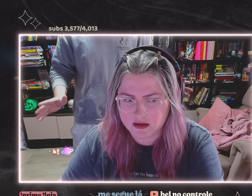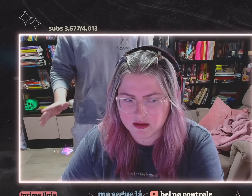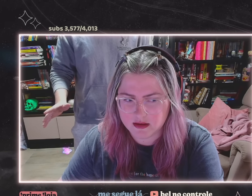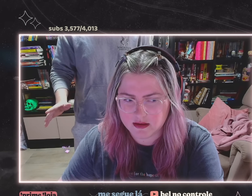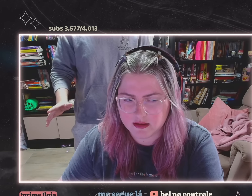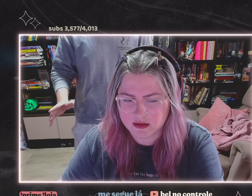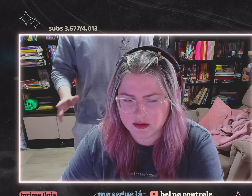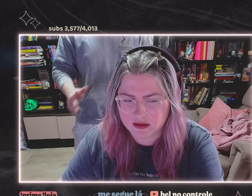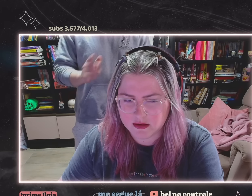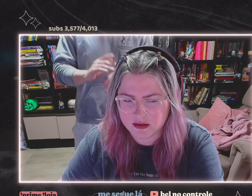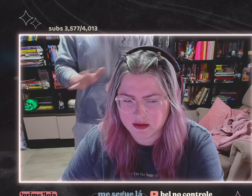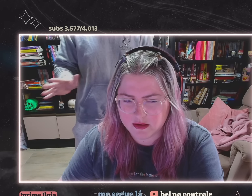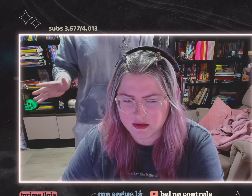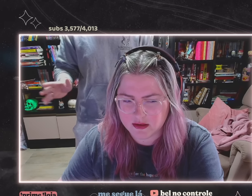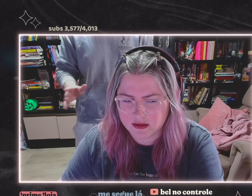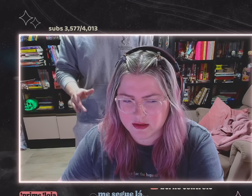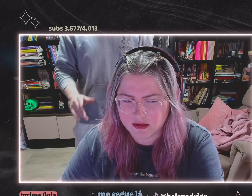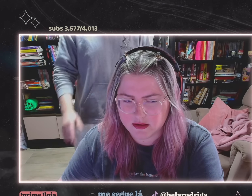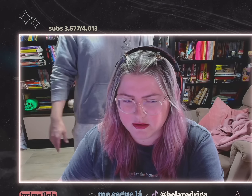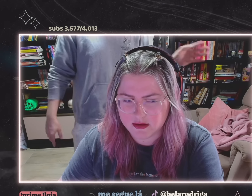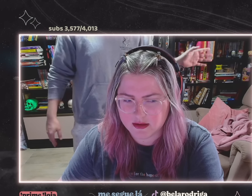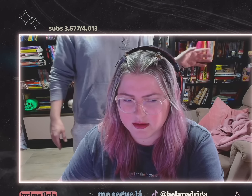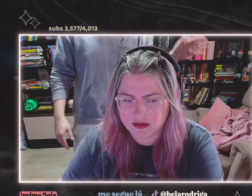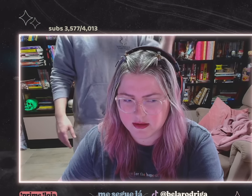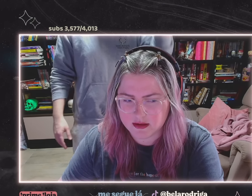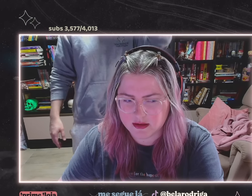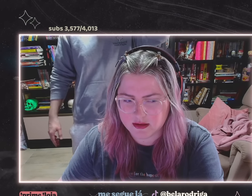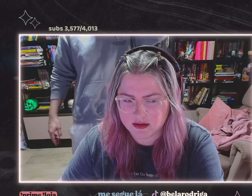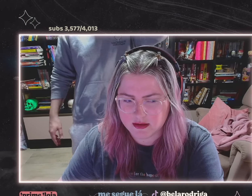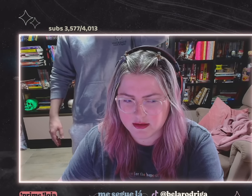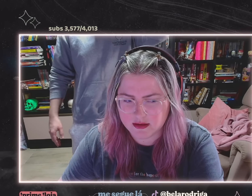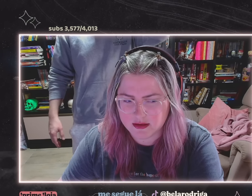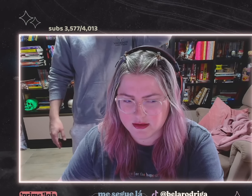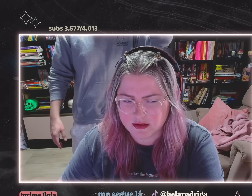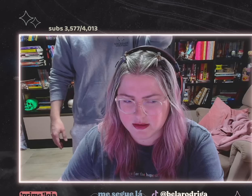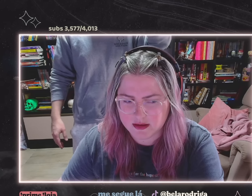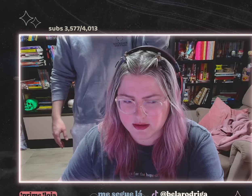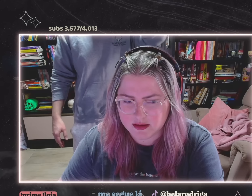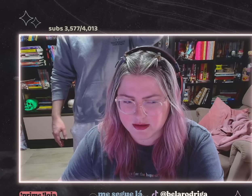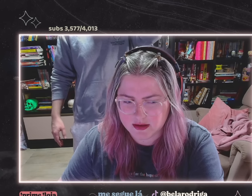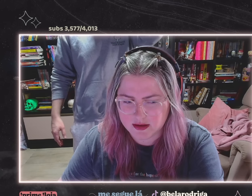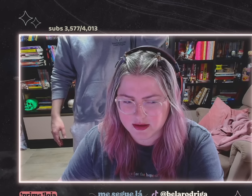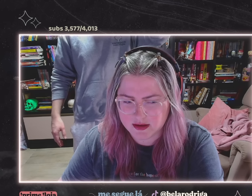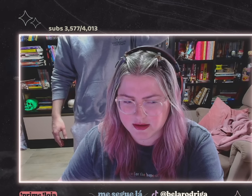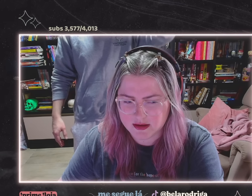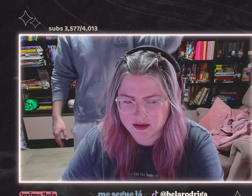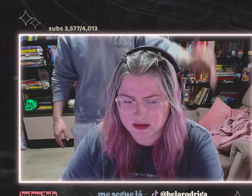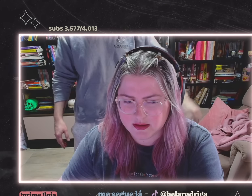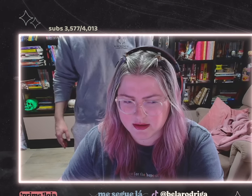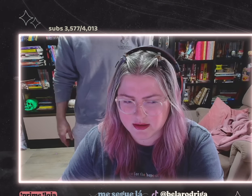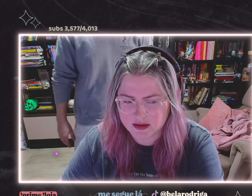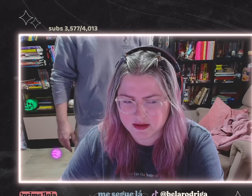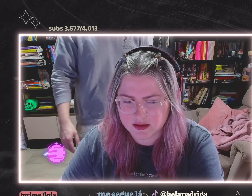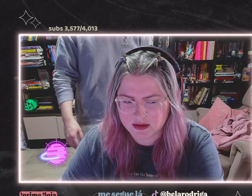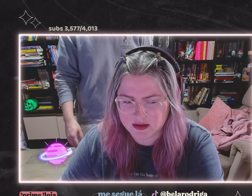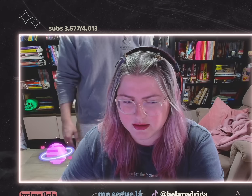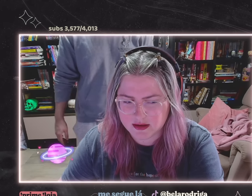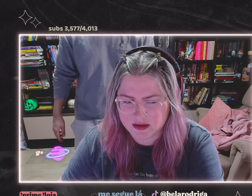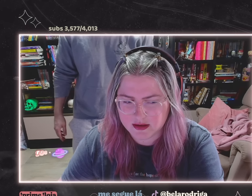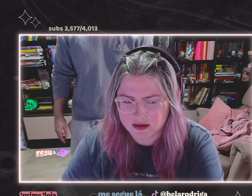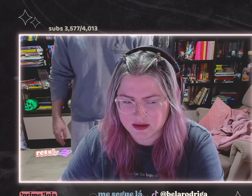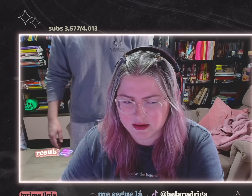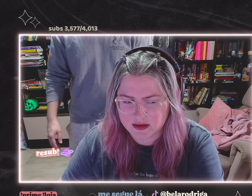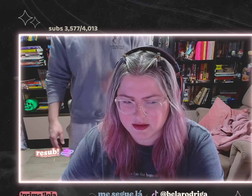lacrando e fica fazendo cortezinho PR Twitter e Instagram e sei lá os burro acreditam nessas merd